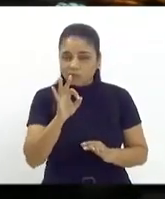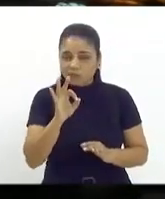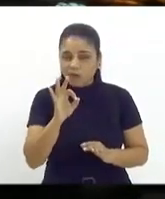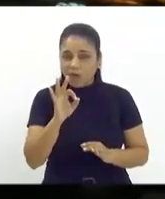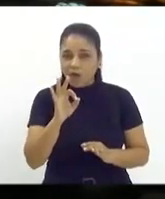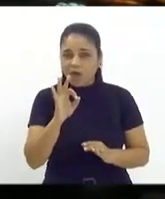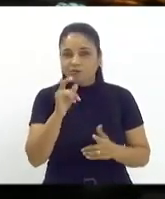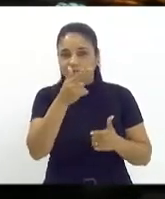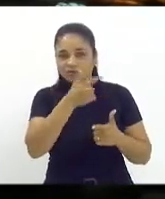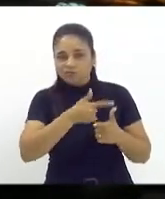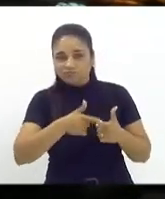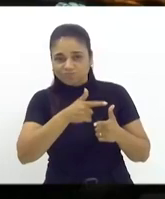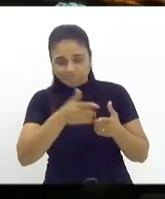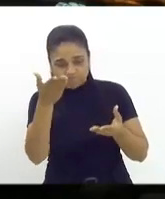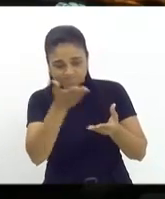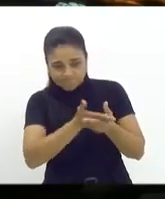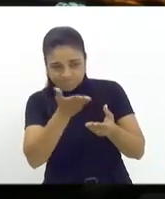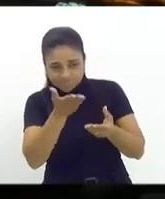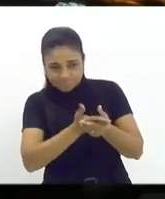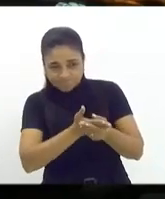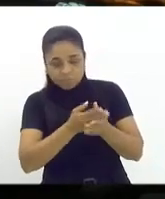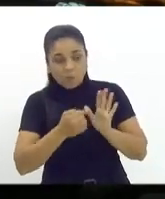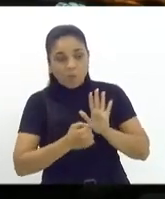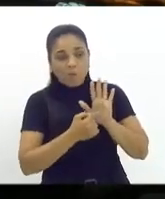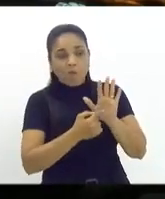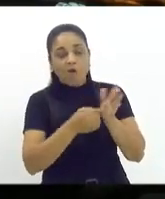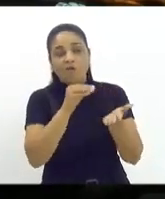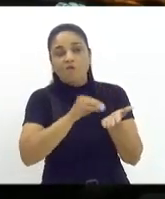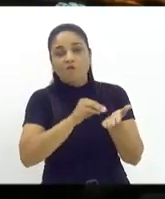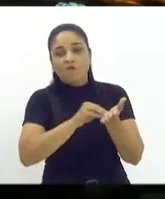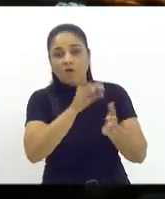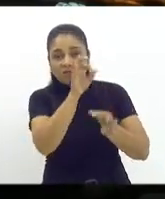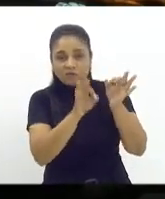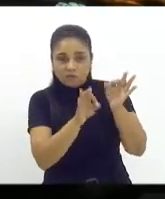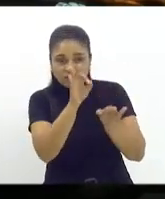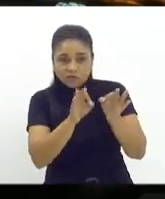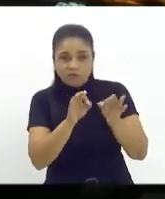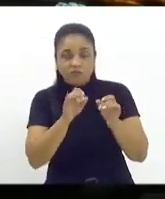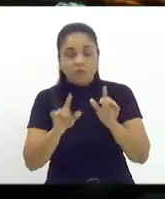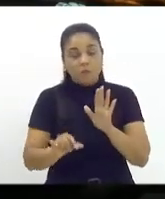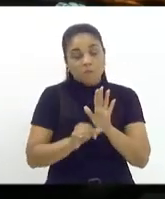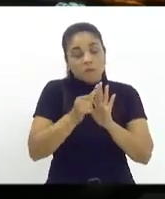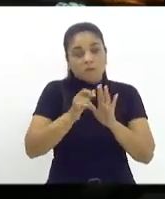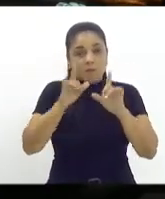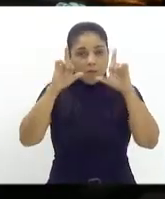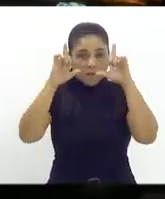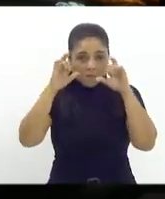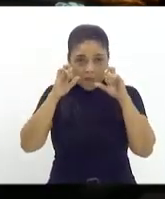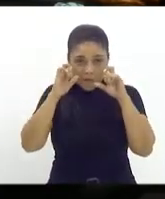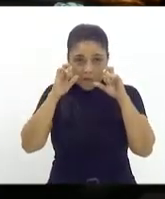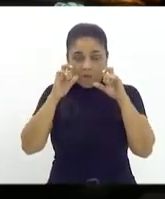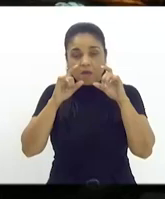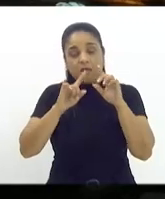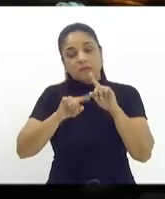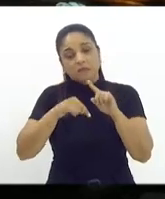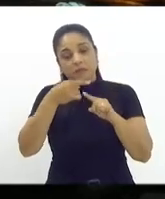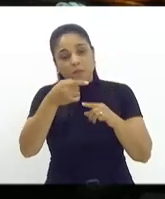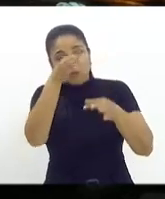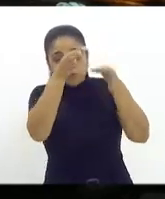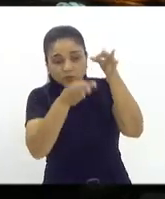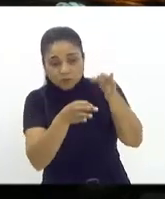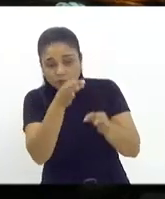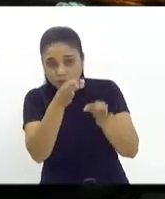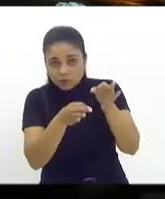se demonstram injustiças seja no âmbito do primeiro reconhecimento seja depois do trânsito em ju